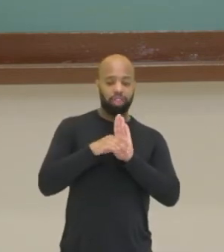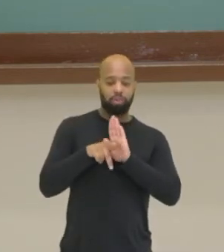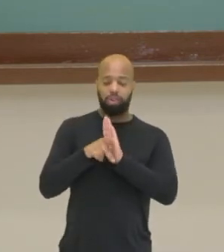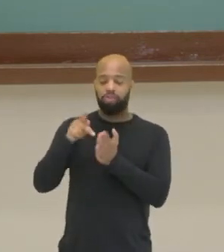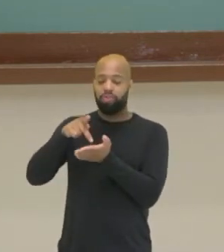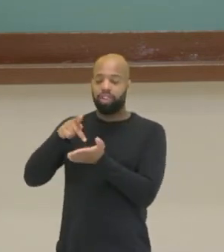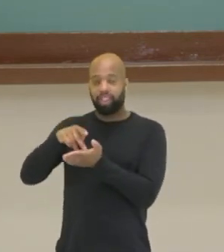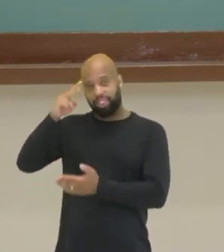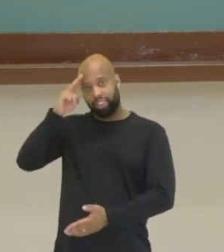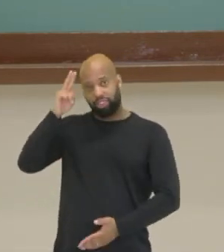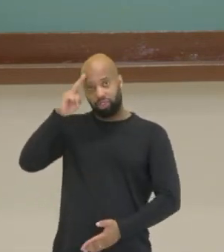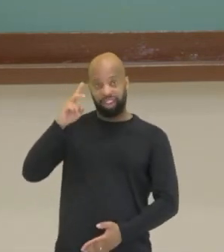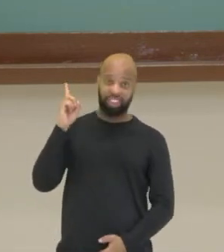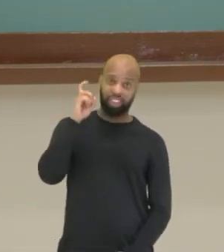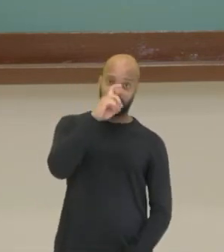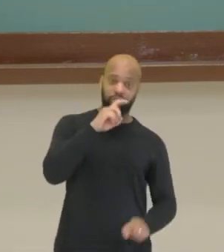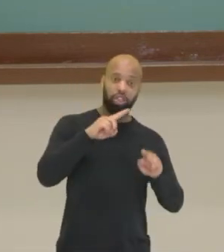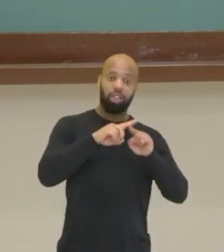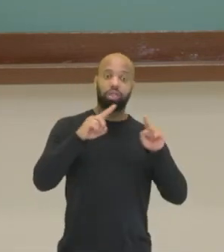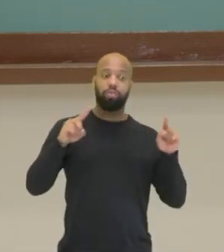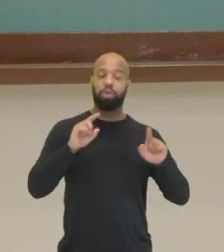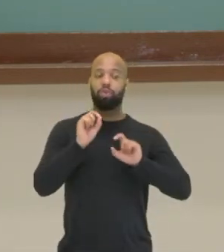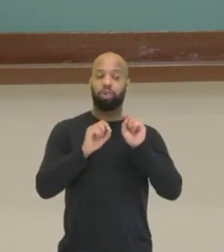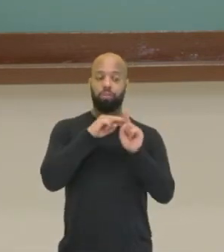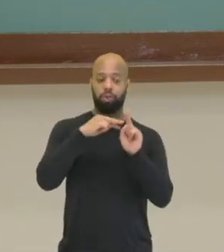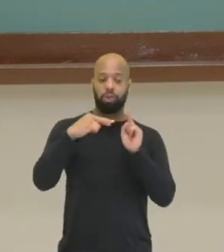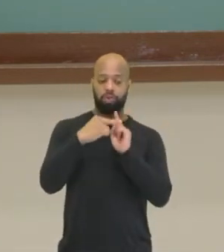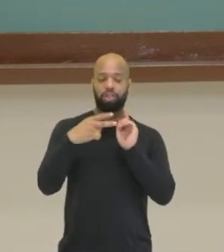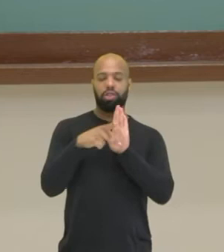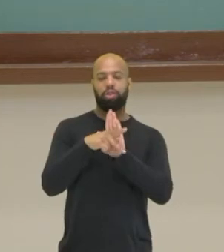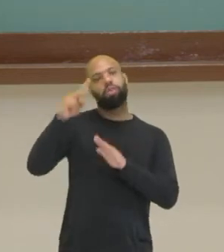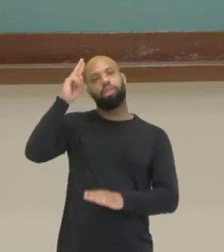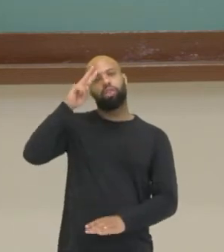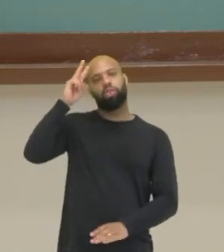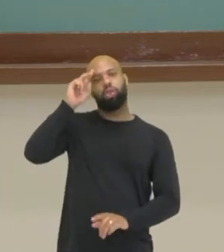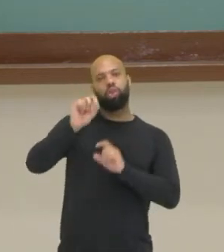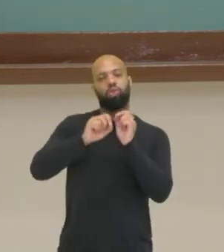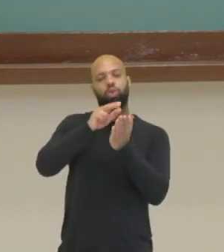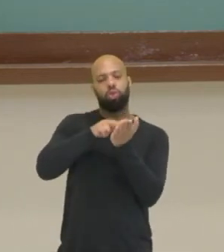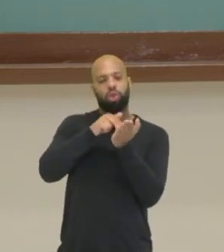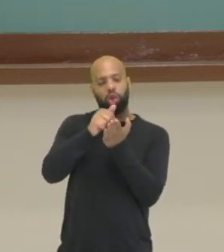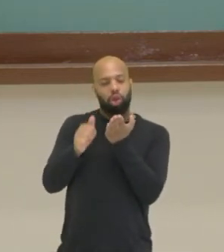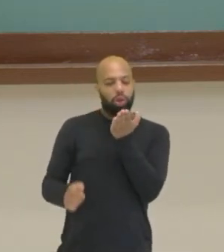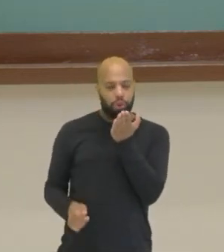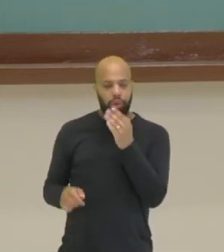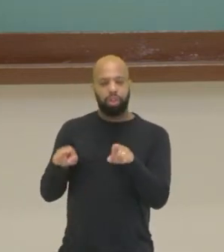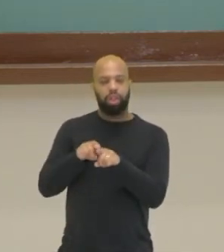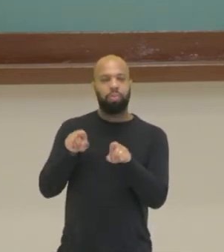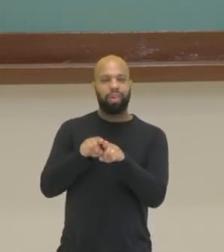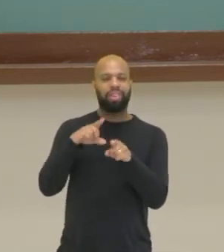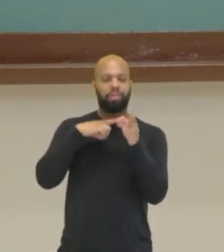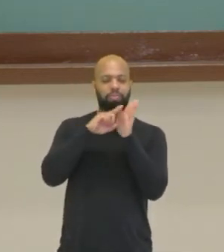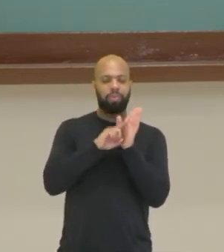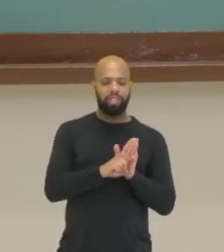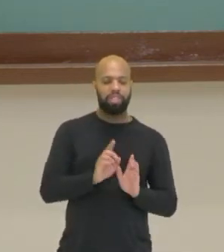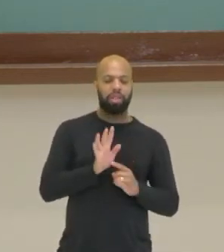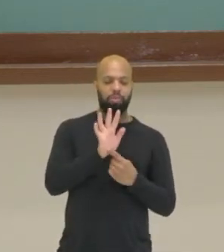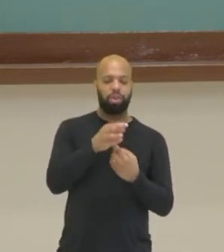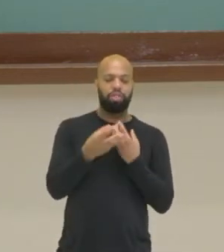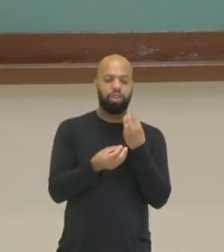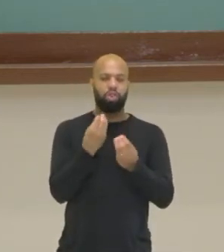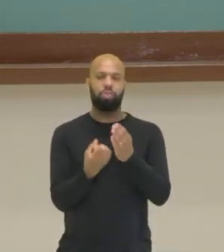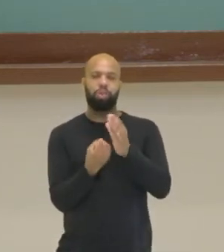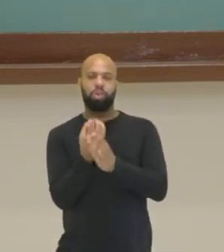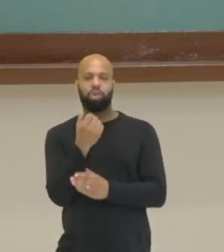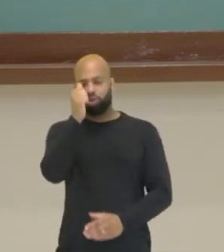história é meio complicado, mas a versão histórica, o que a arqueologia, o que os historiadores apontam como a fundação de Roma.